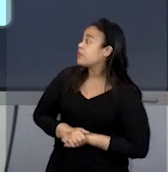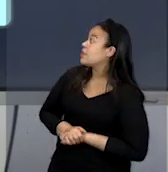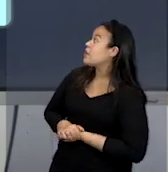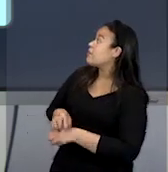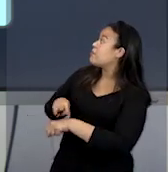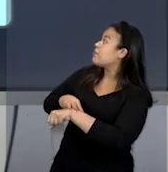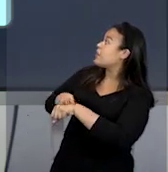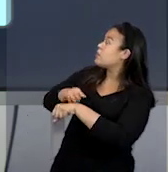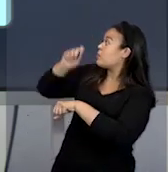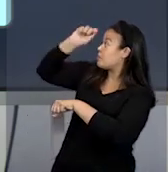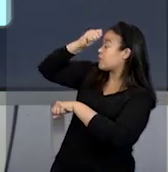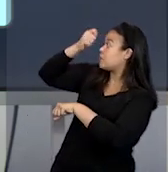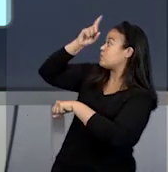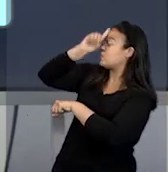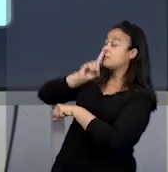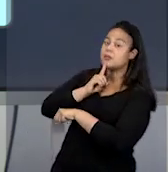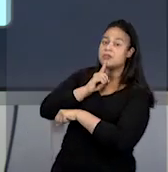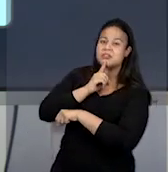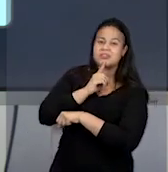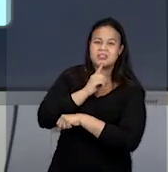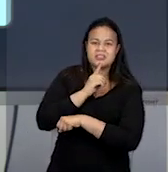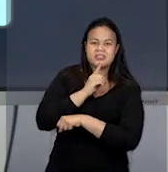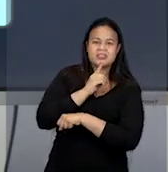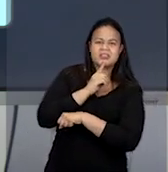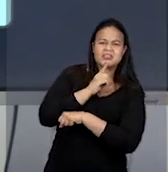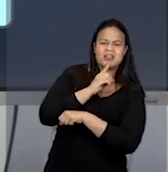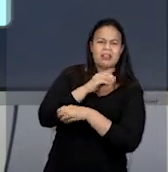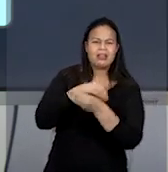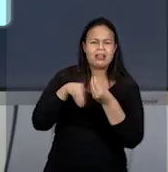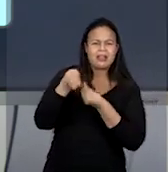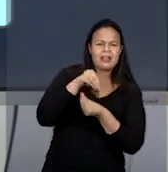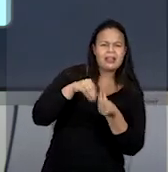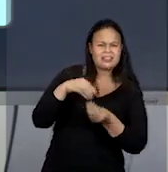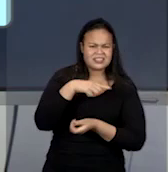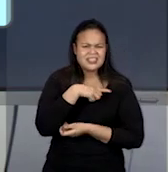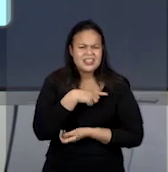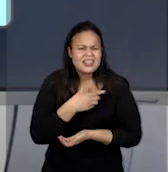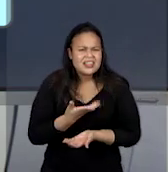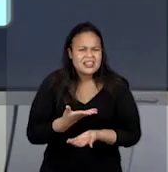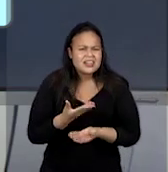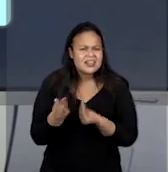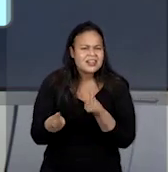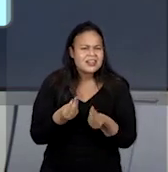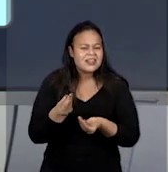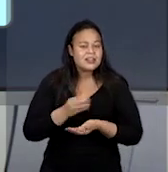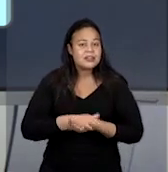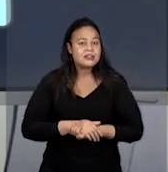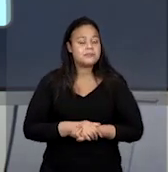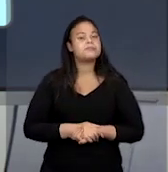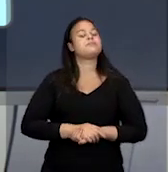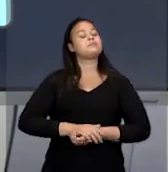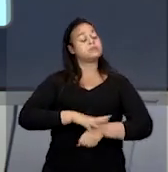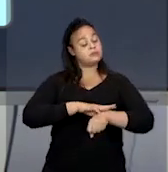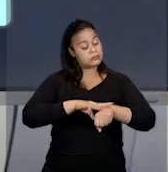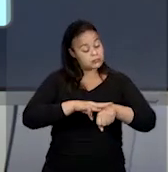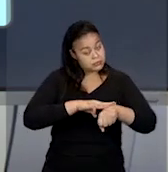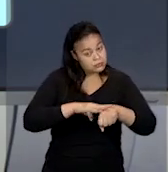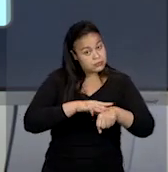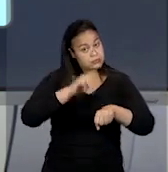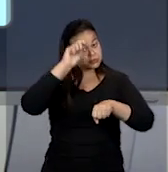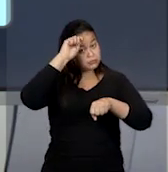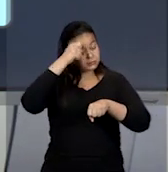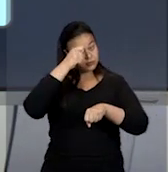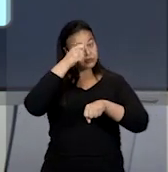amarelo. Eu não tenho uma labrador malhado. Você não vê. Ou ele é marrom, preto ou